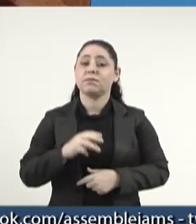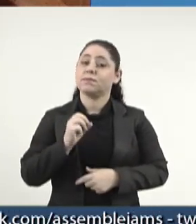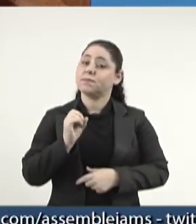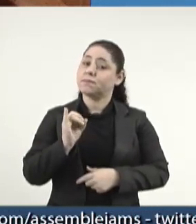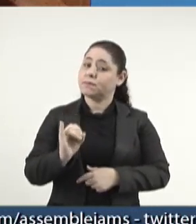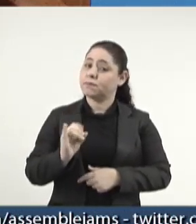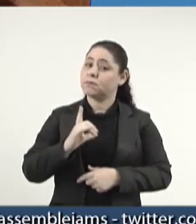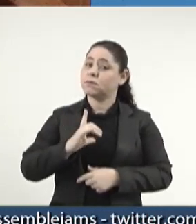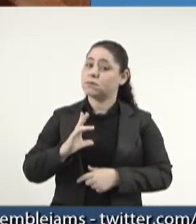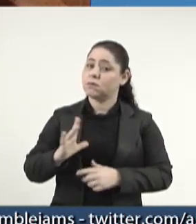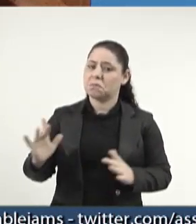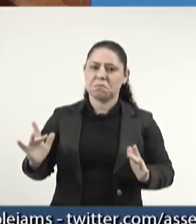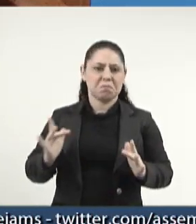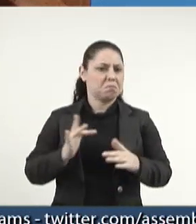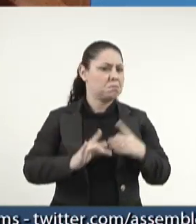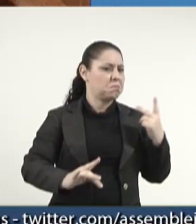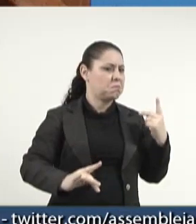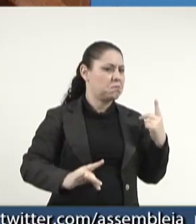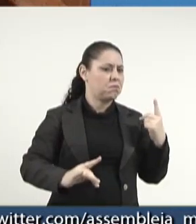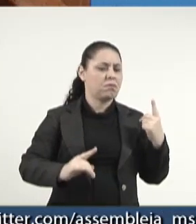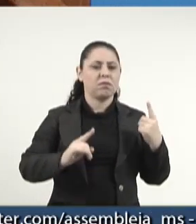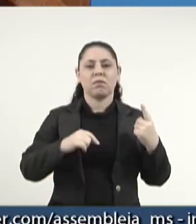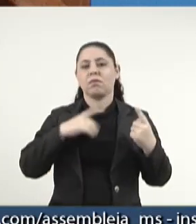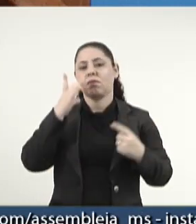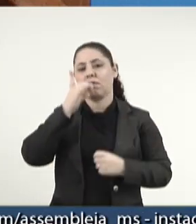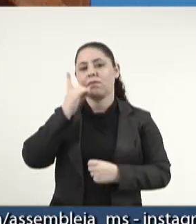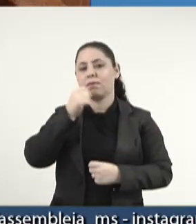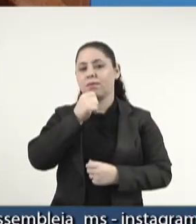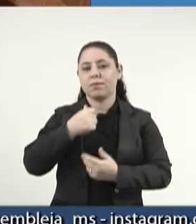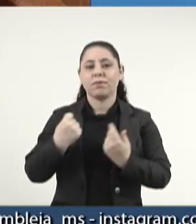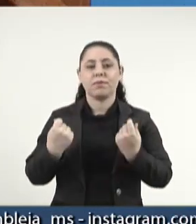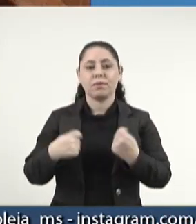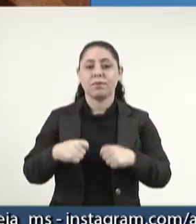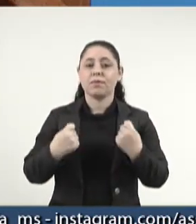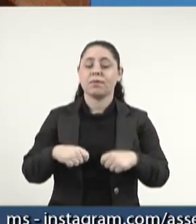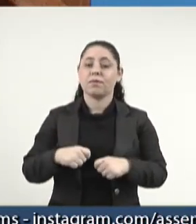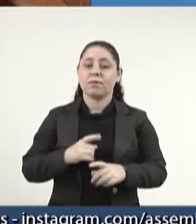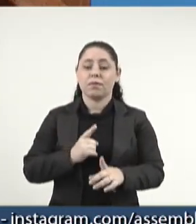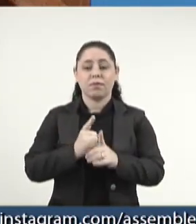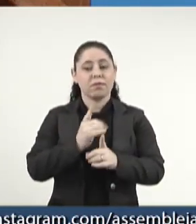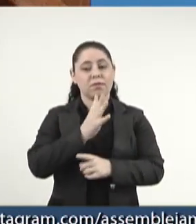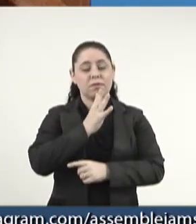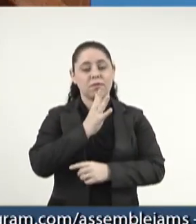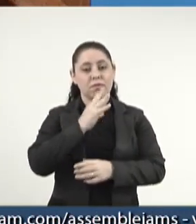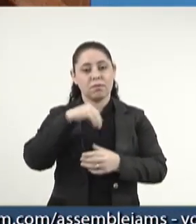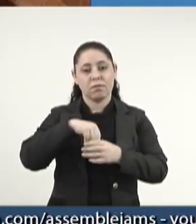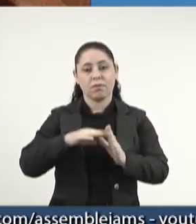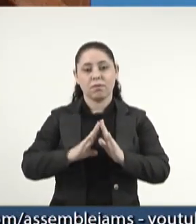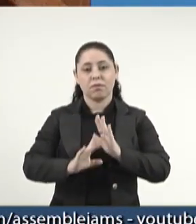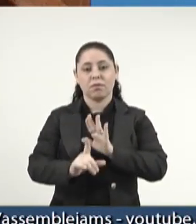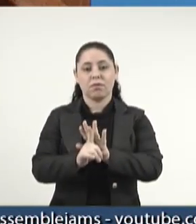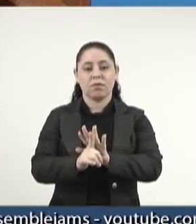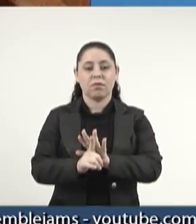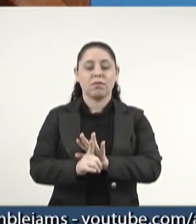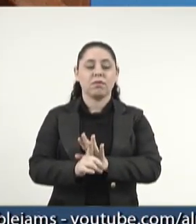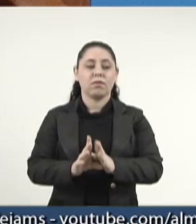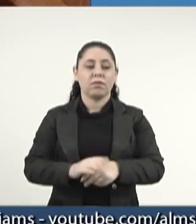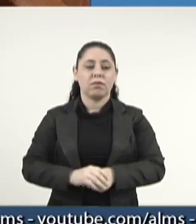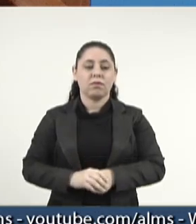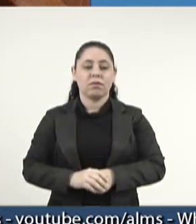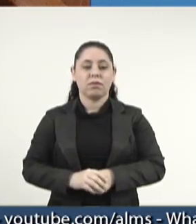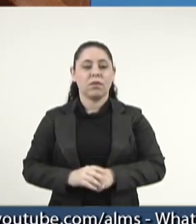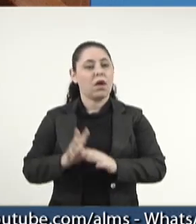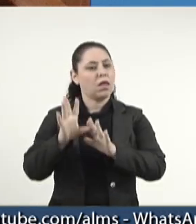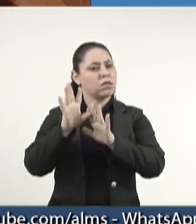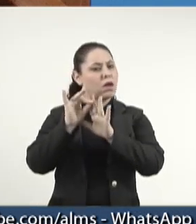Se existe um desacordo, deputado Neno Razuc, que é o que nós precisamos apurar e é o que nós precisamos conhecer dentro dessa casa, os